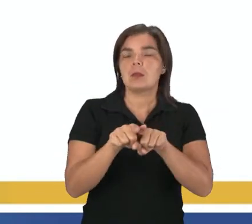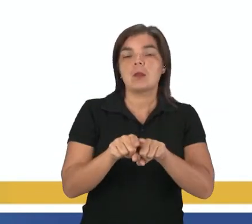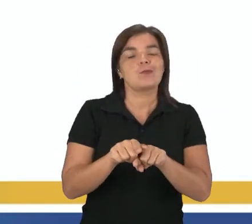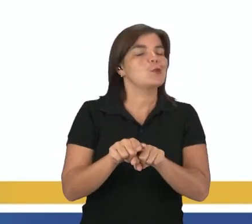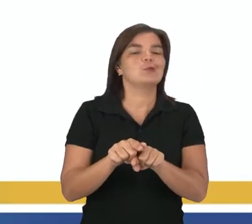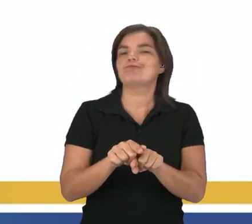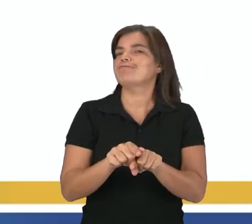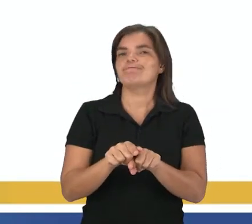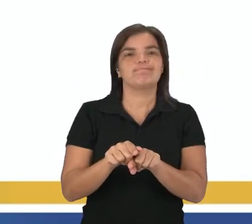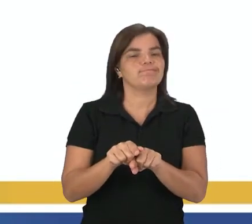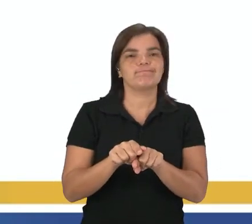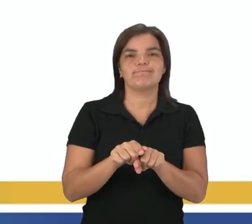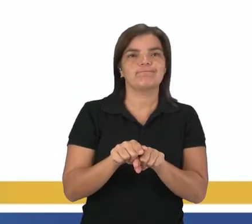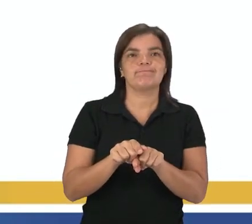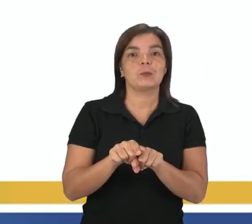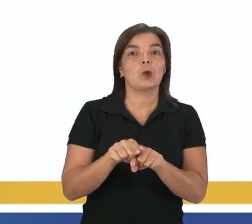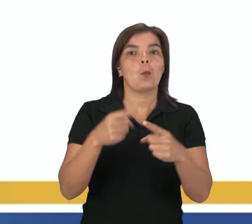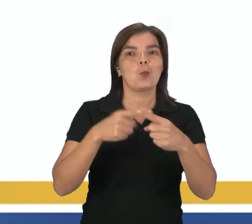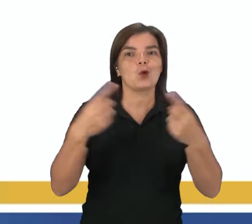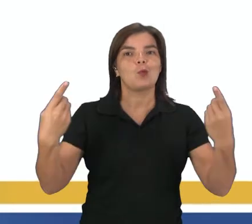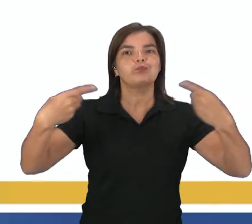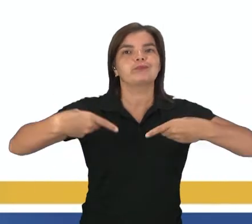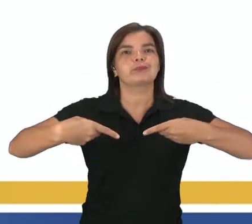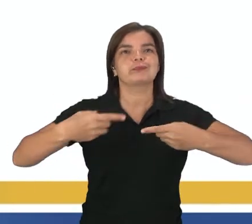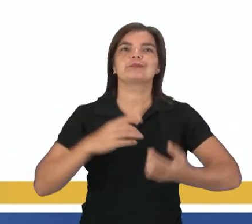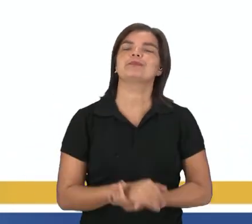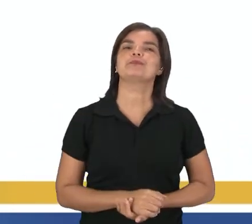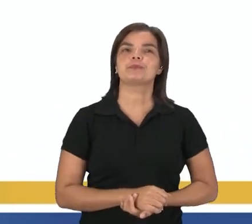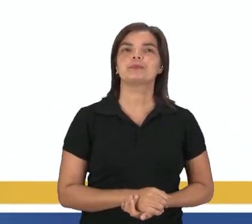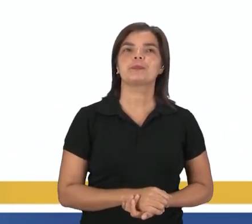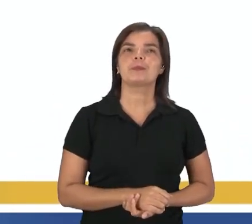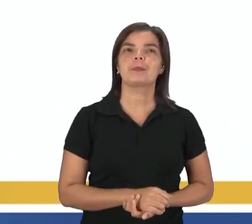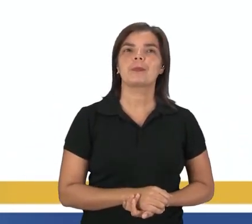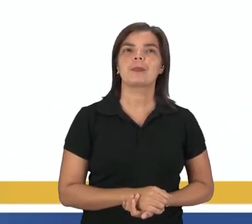preservada. Portanto, a figura ao lado ela não é uma translação.